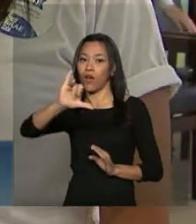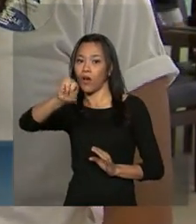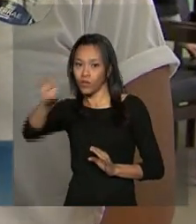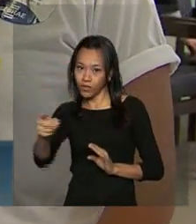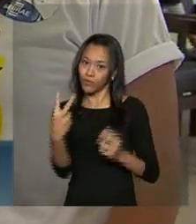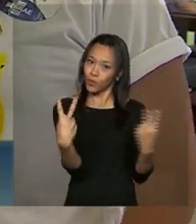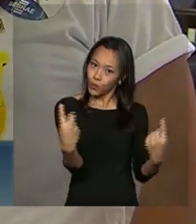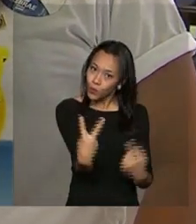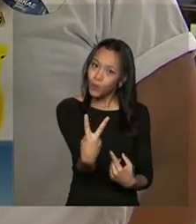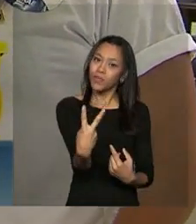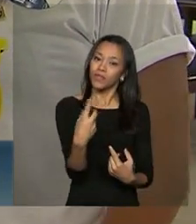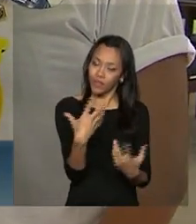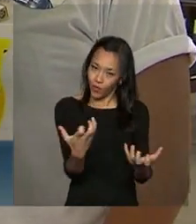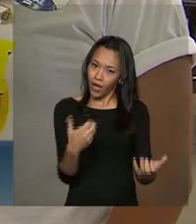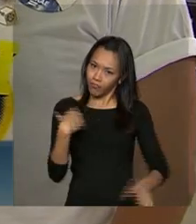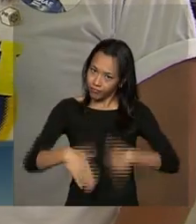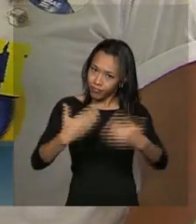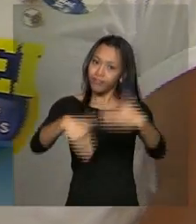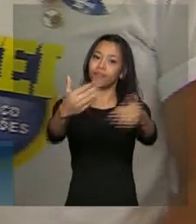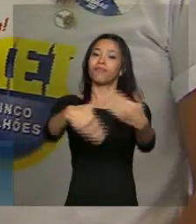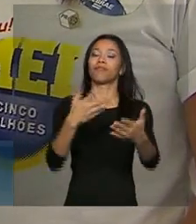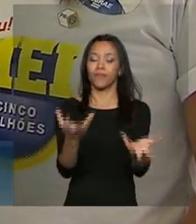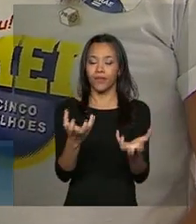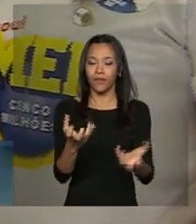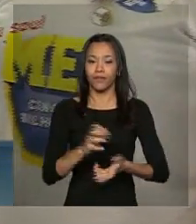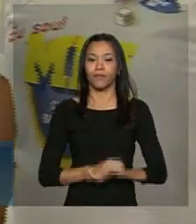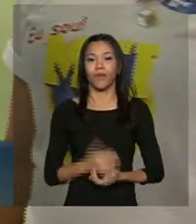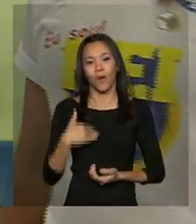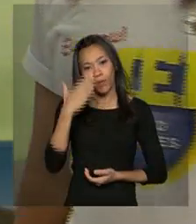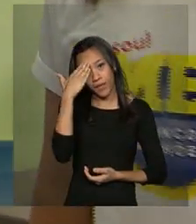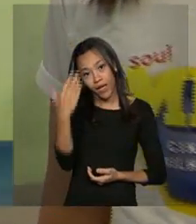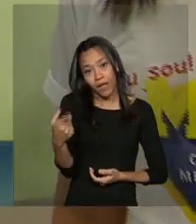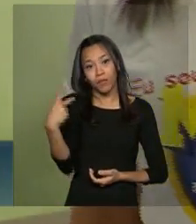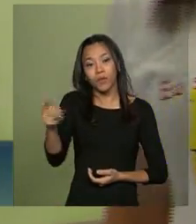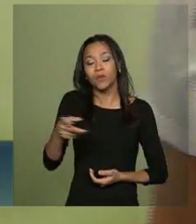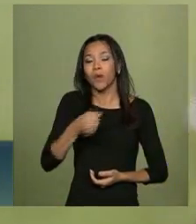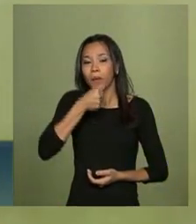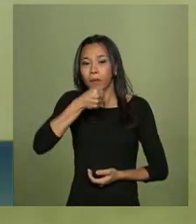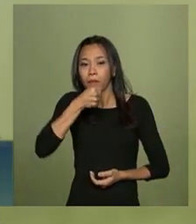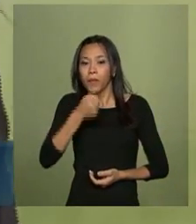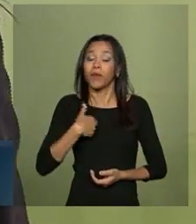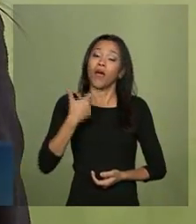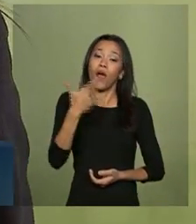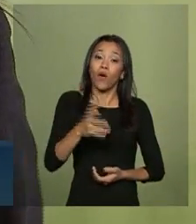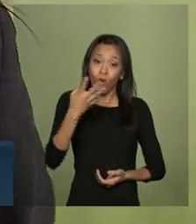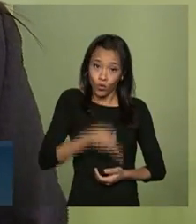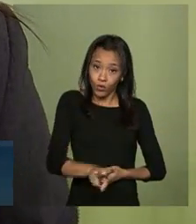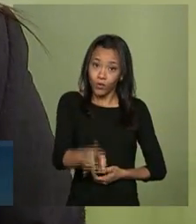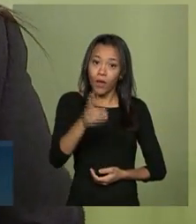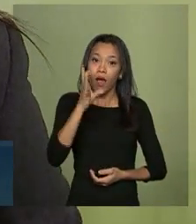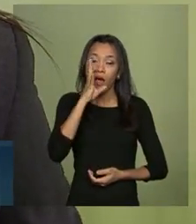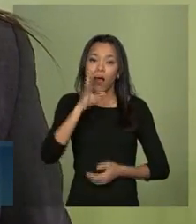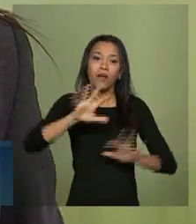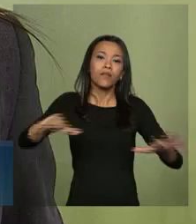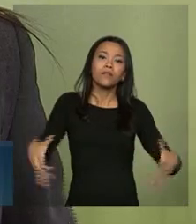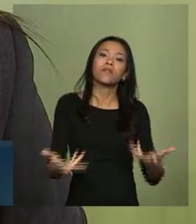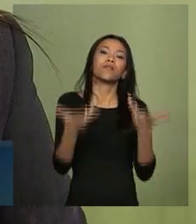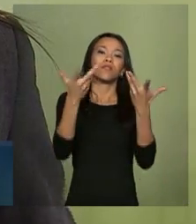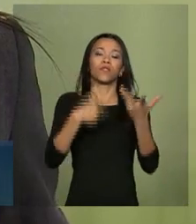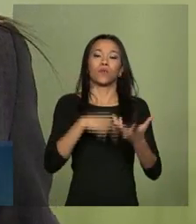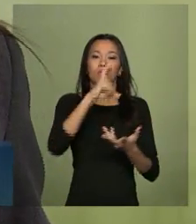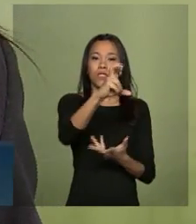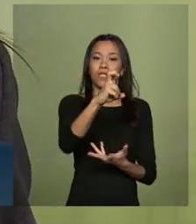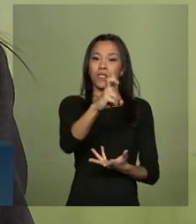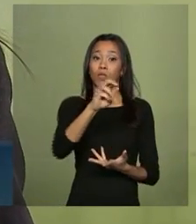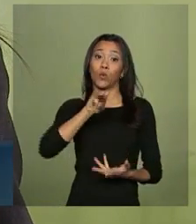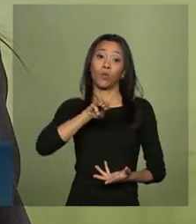É, pretendo. Tá certo, Carlota, muito obrigada pela sua participação. A gente continua acompanhando a cerimônia de comemoração dos 5 milhões